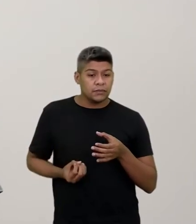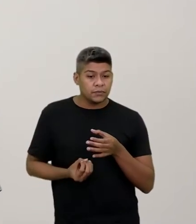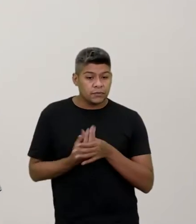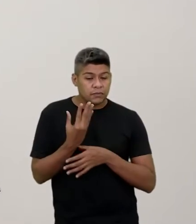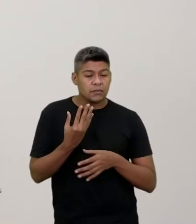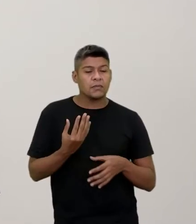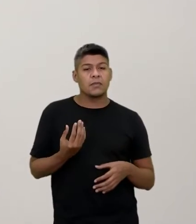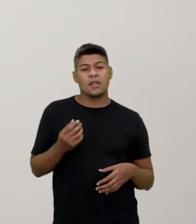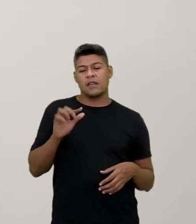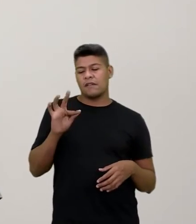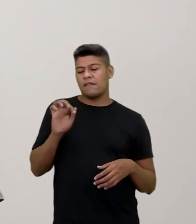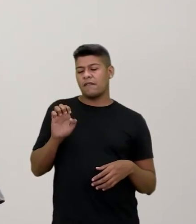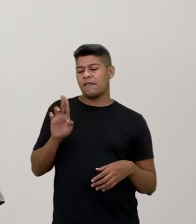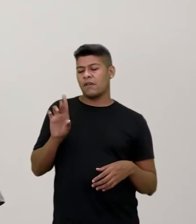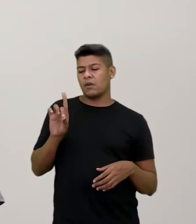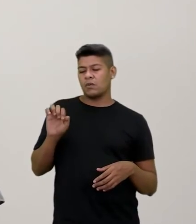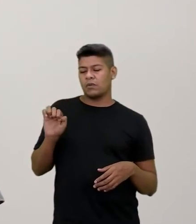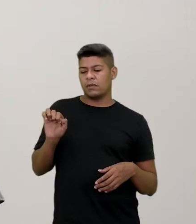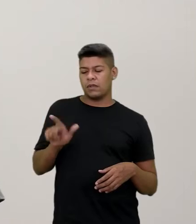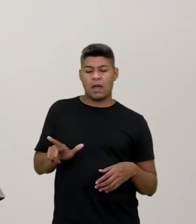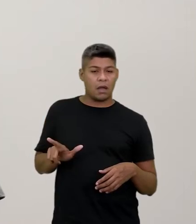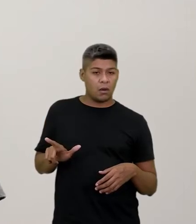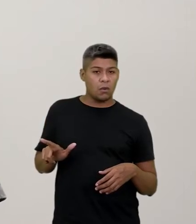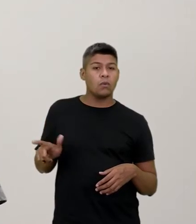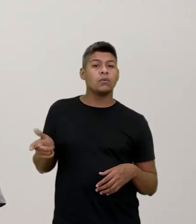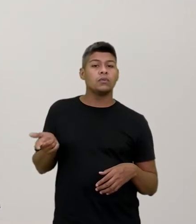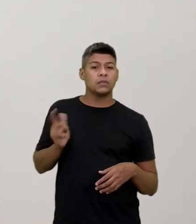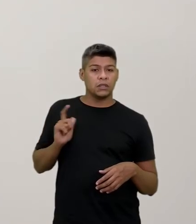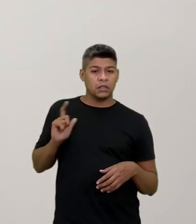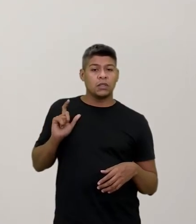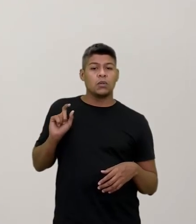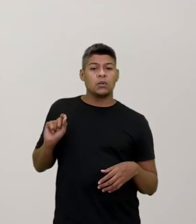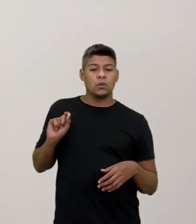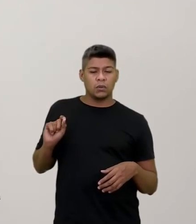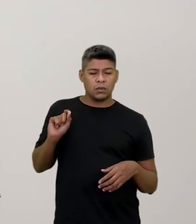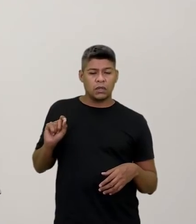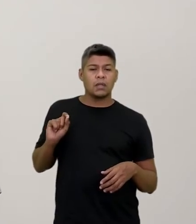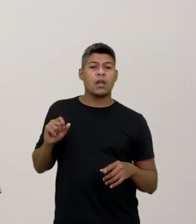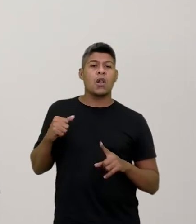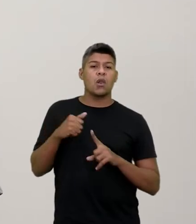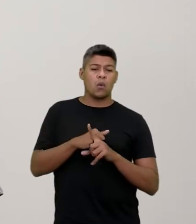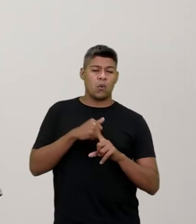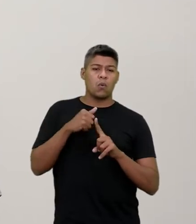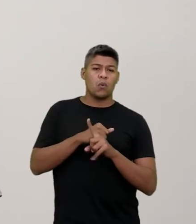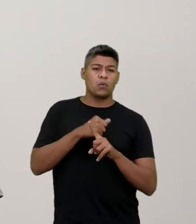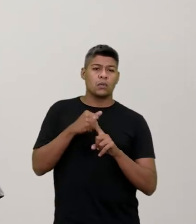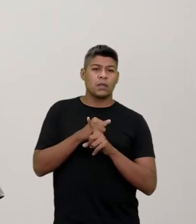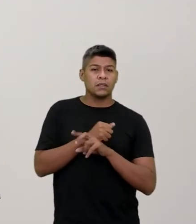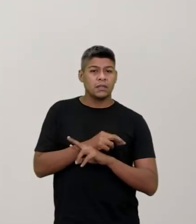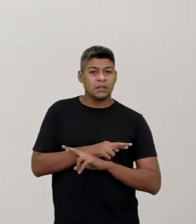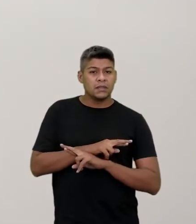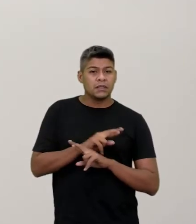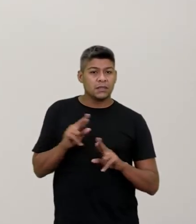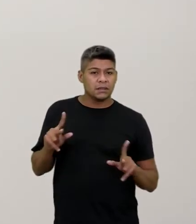feudal, basicamente, né? Então havia o shogunato, havia os samurais, e havia